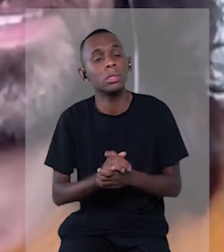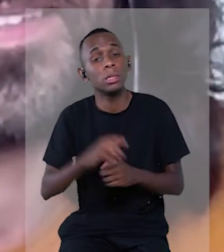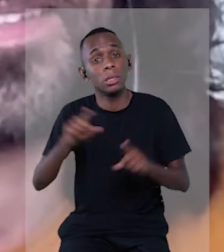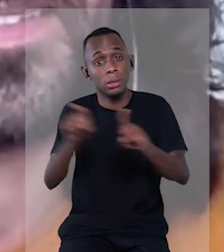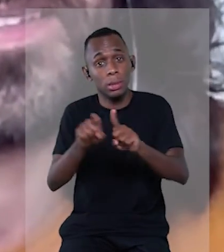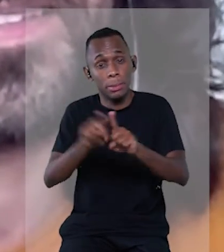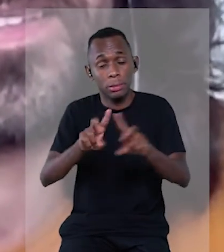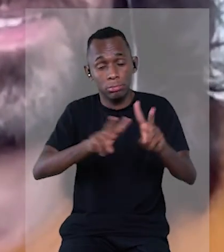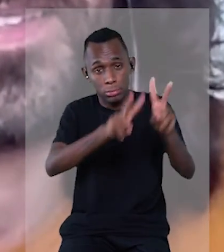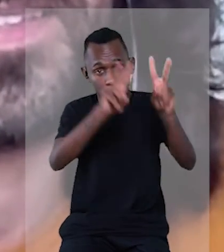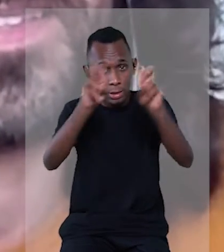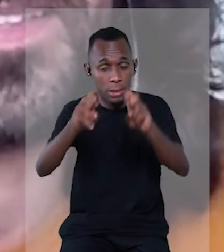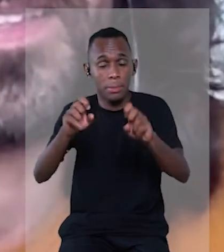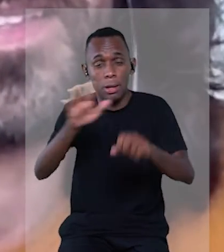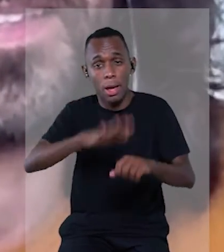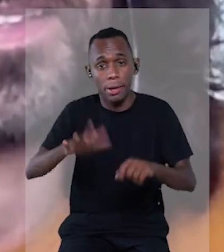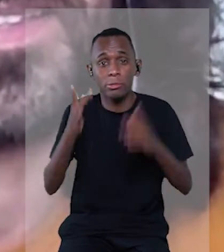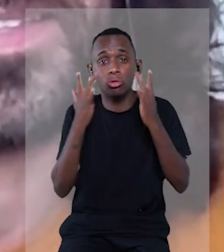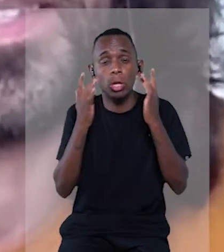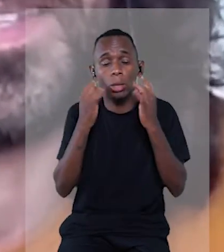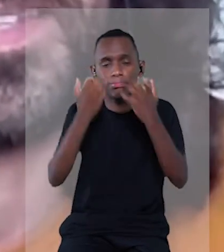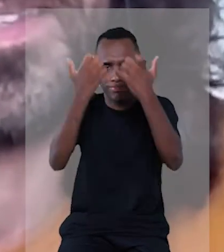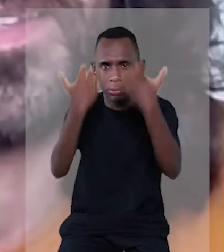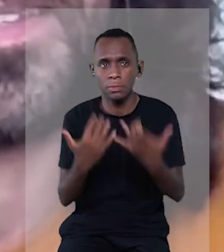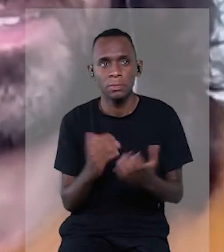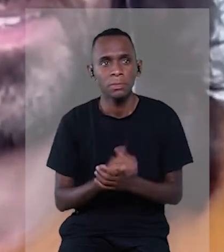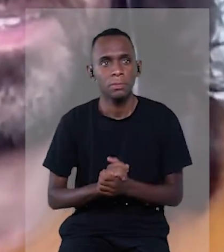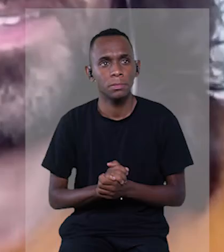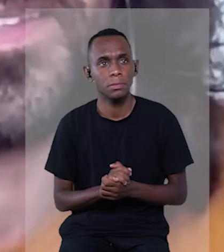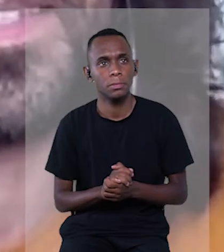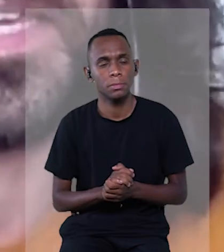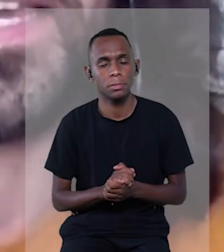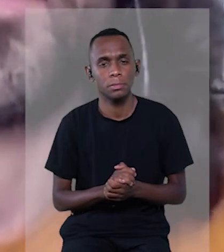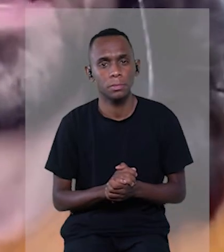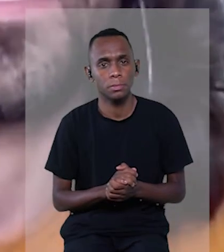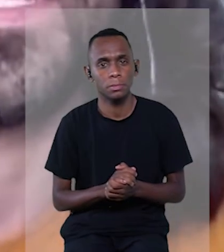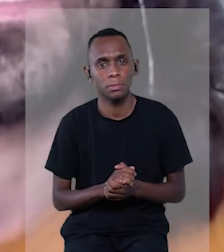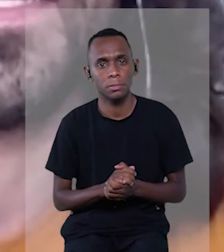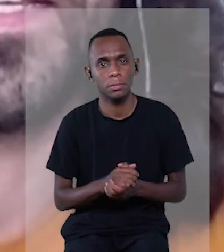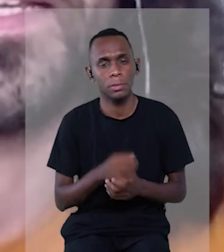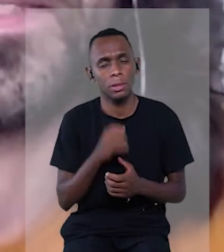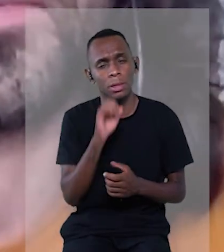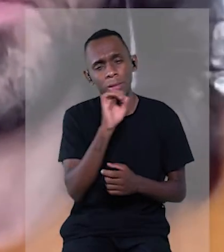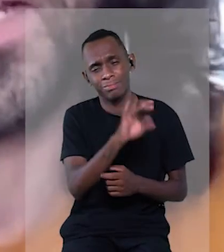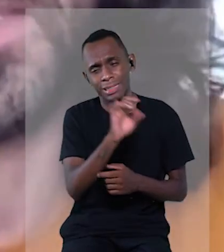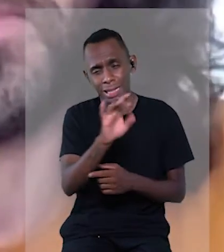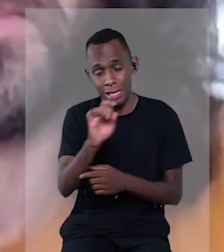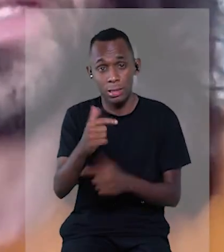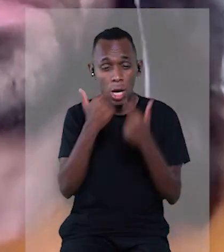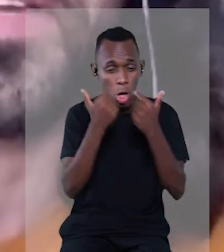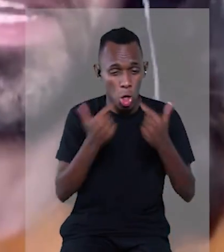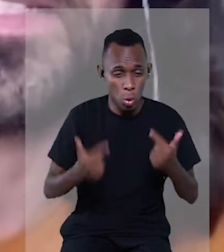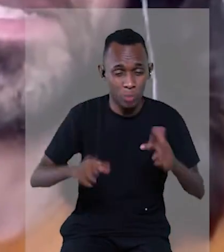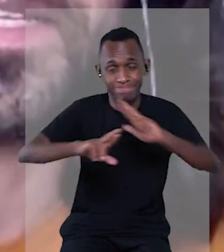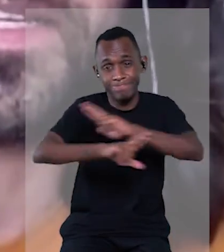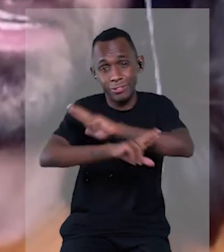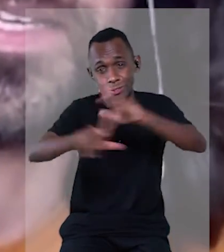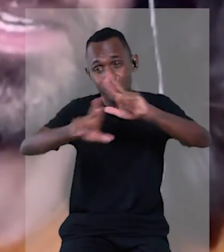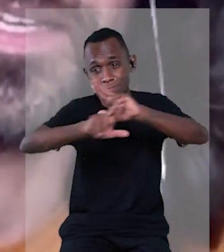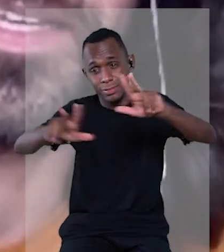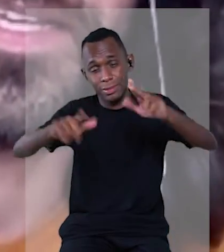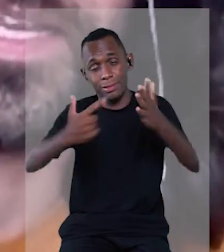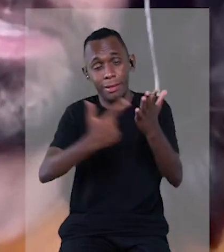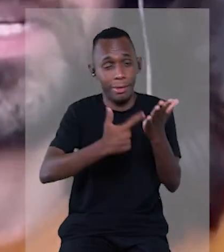para cinema, aí a gente entra aqui no teatro também. Sim, são linguagens bem diferentes,